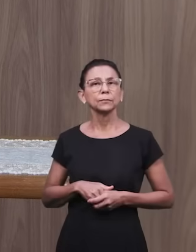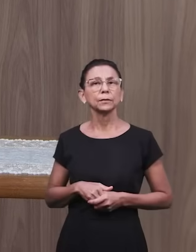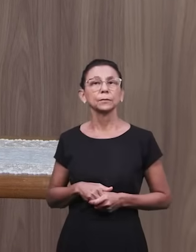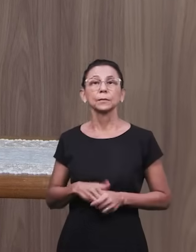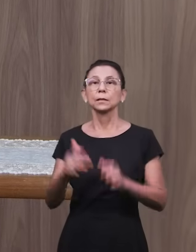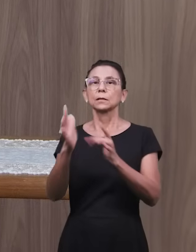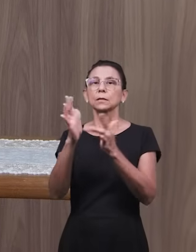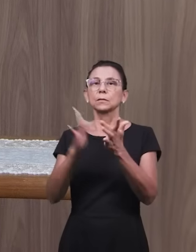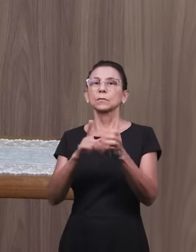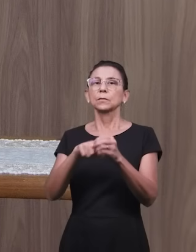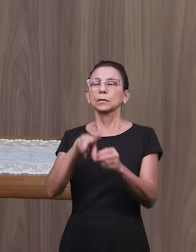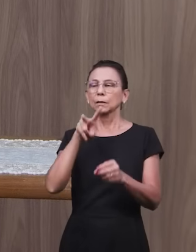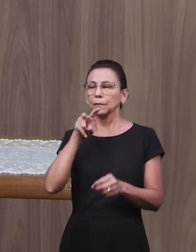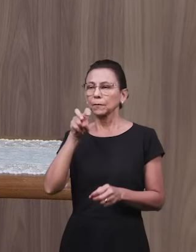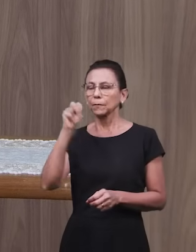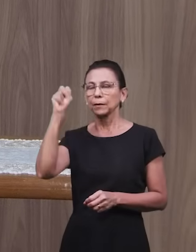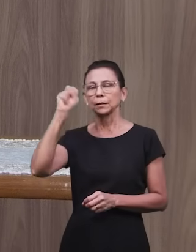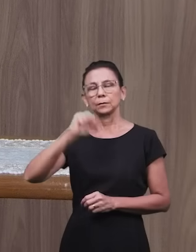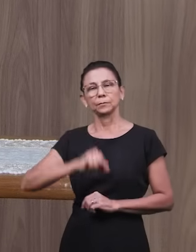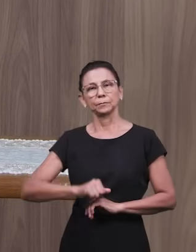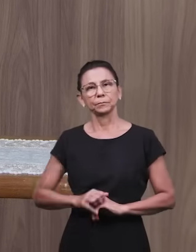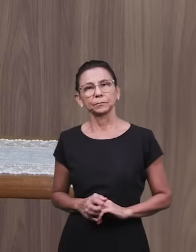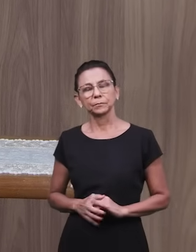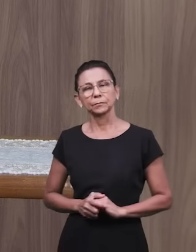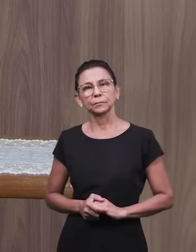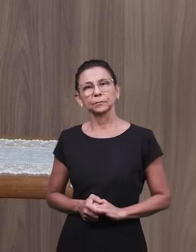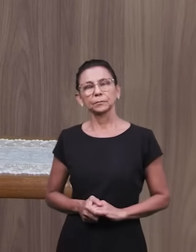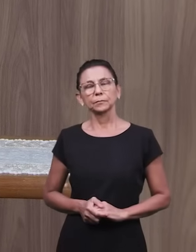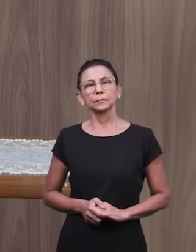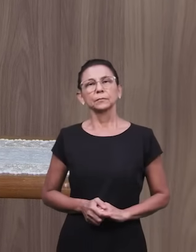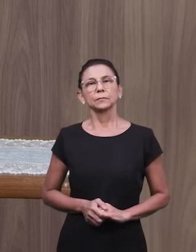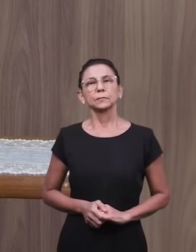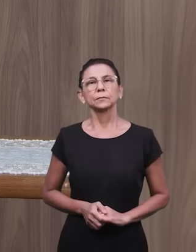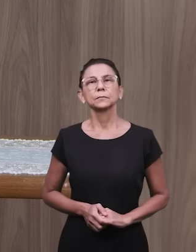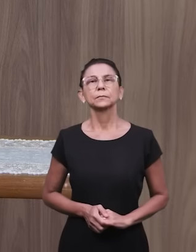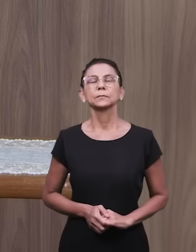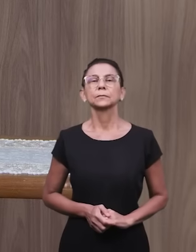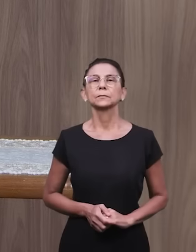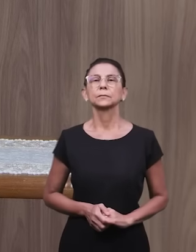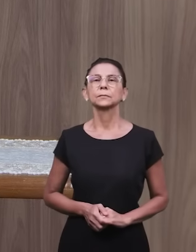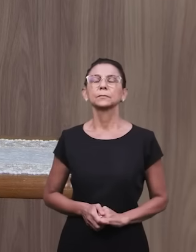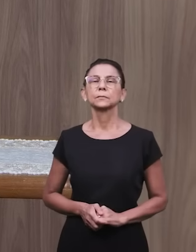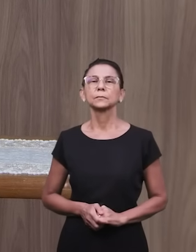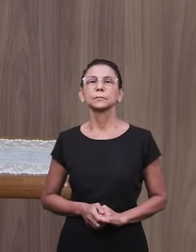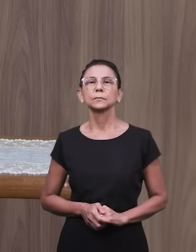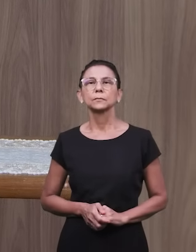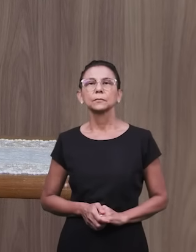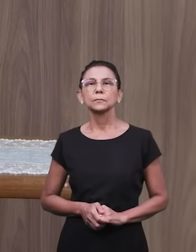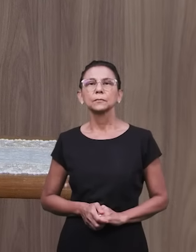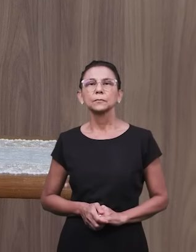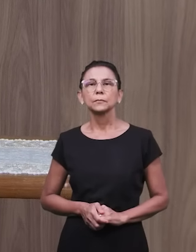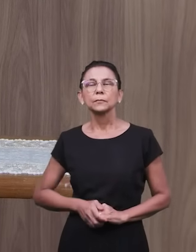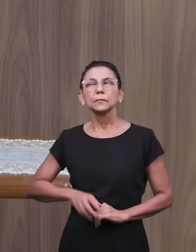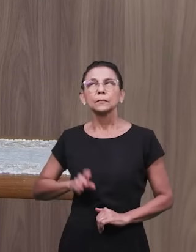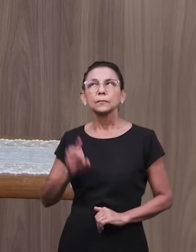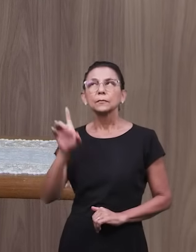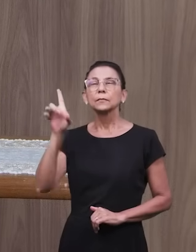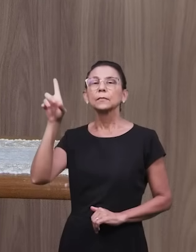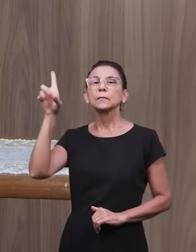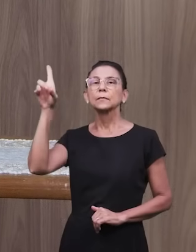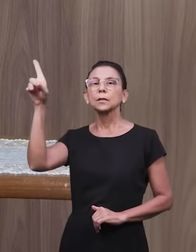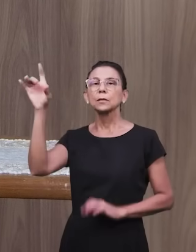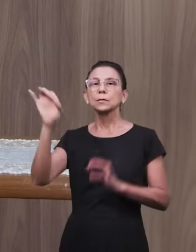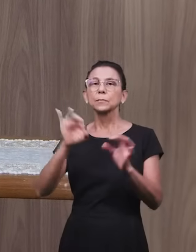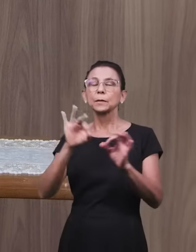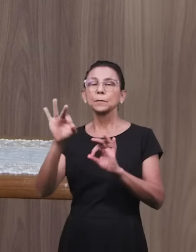virá. E tudo que o Pai preparou foi esse dia, o dia do encontro do noivo